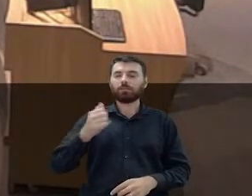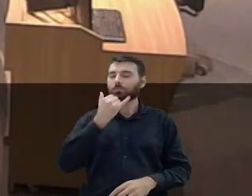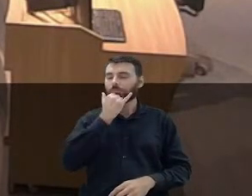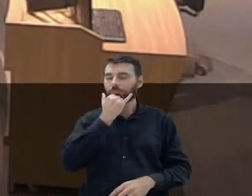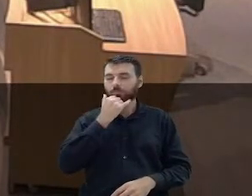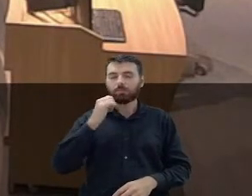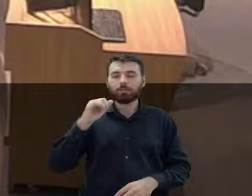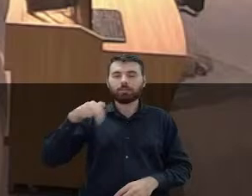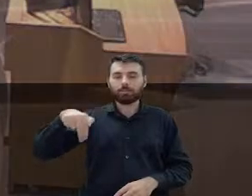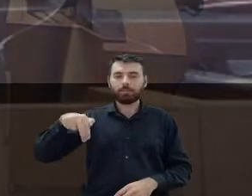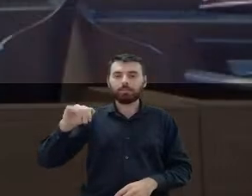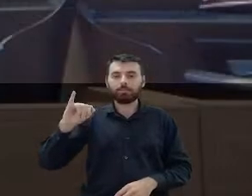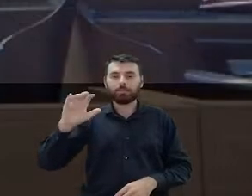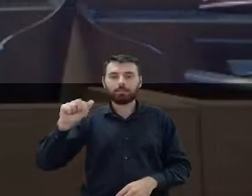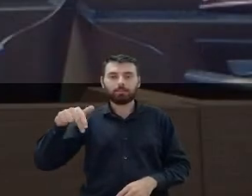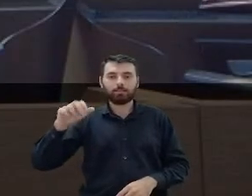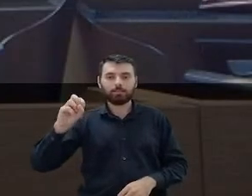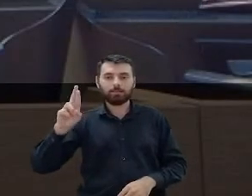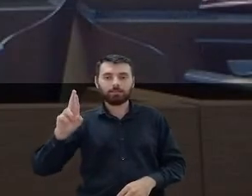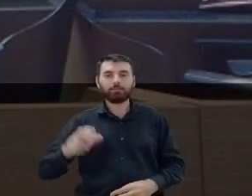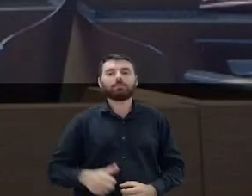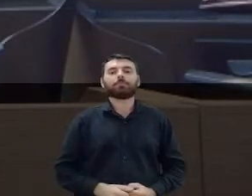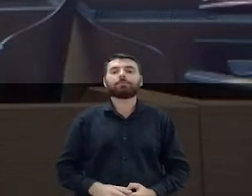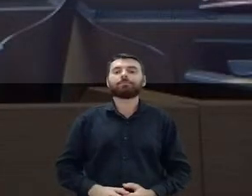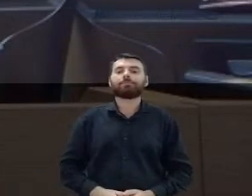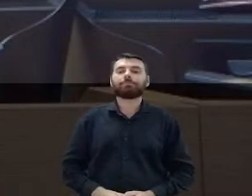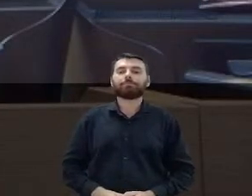desembargador Nicanor. Pois não, senhor presidente.